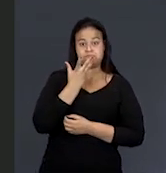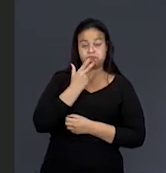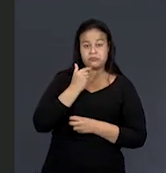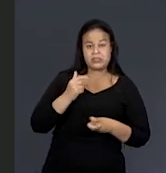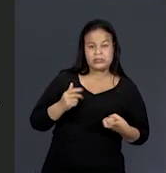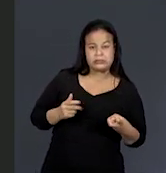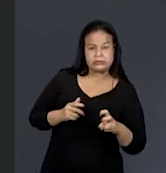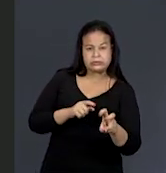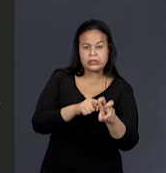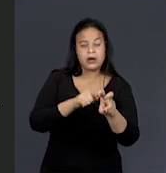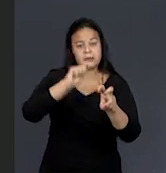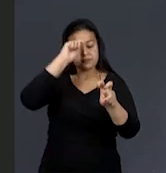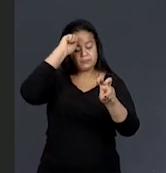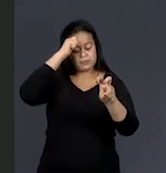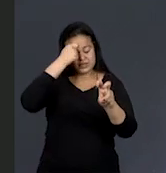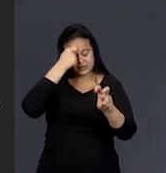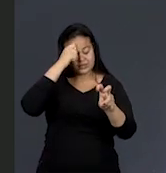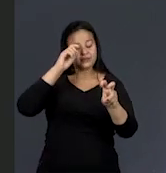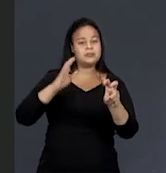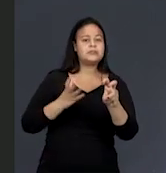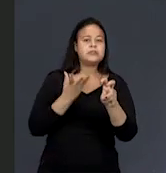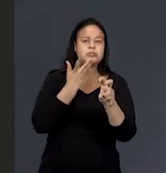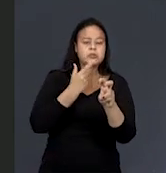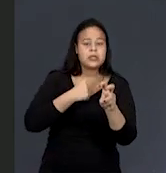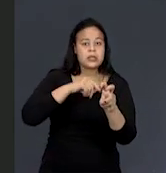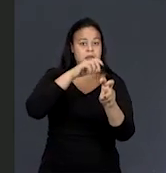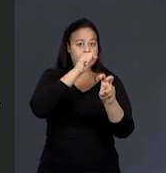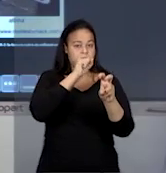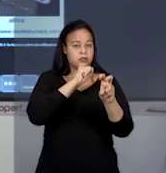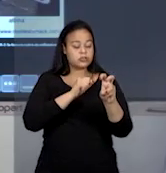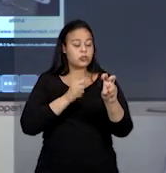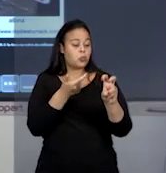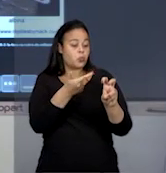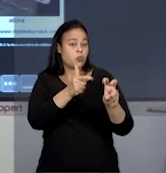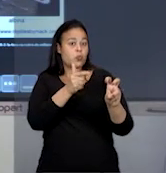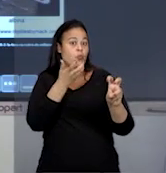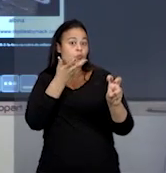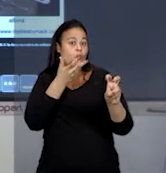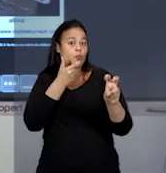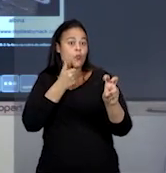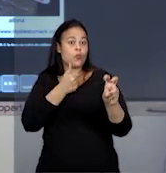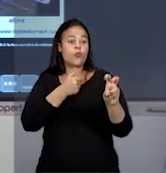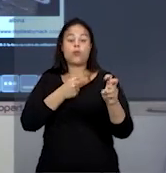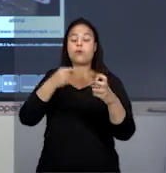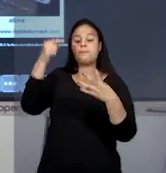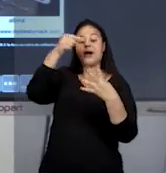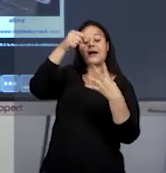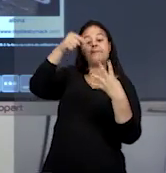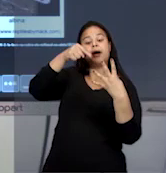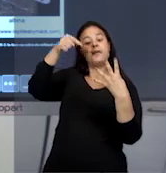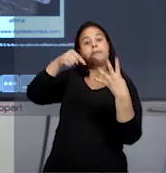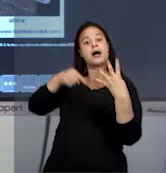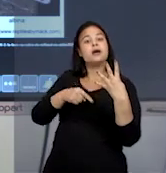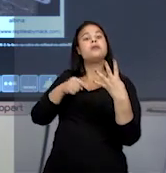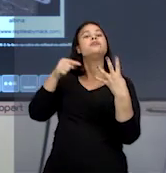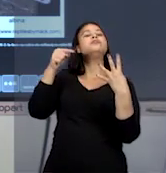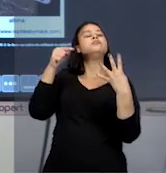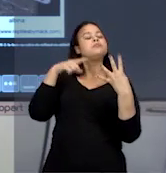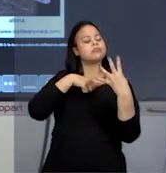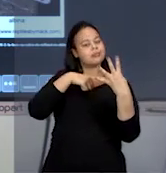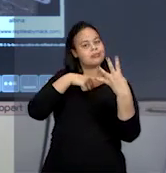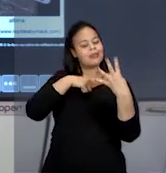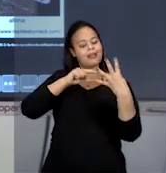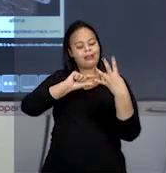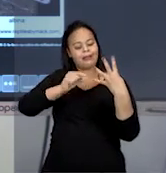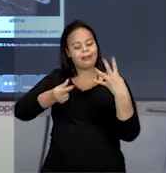pigmentação preta, laranja e albina. Então eu tenho 4 tipos aí. Olha o caso de interação gênica. Na